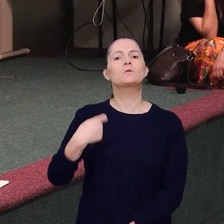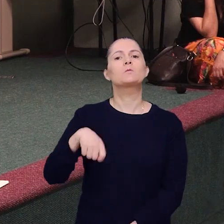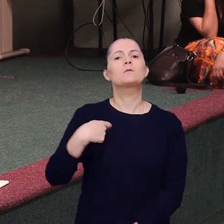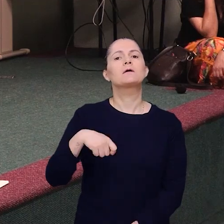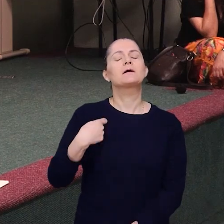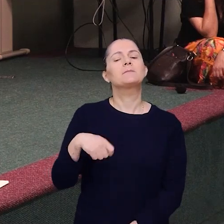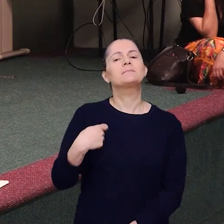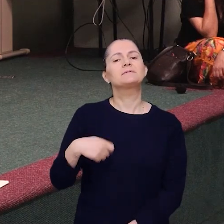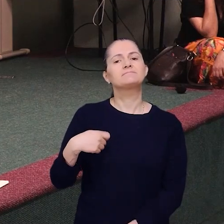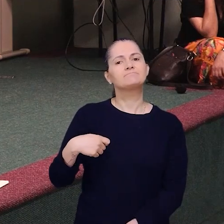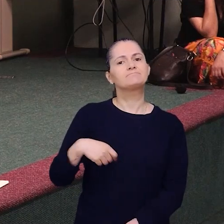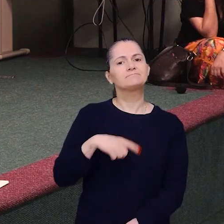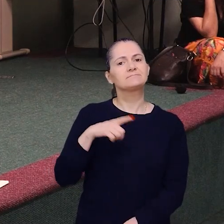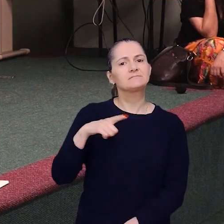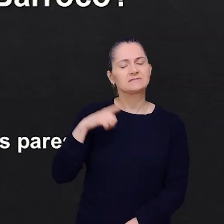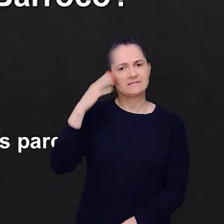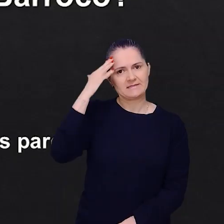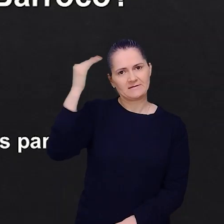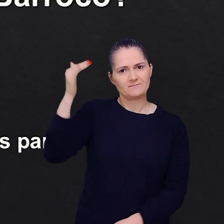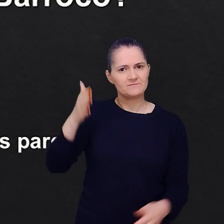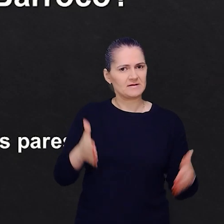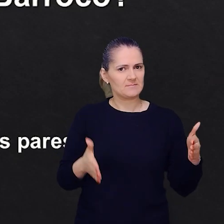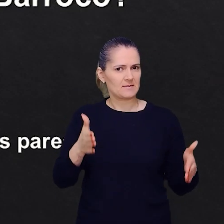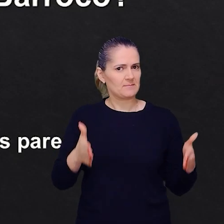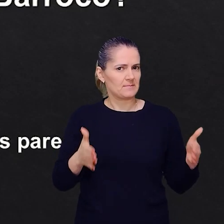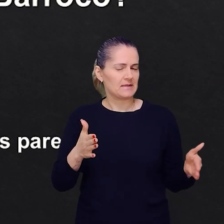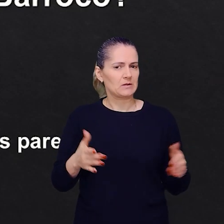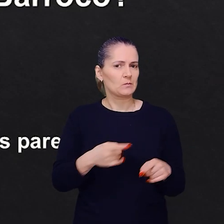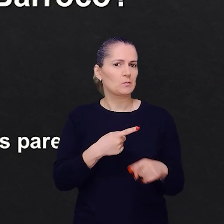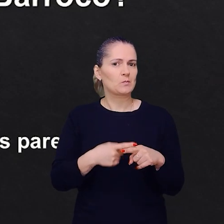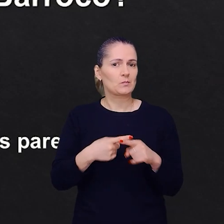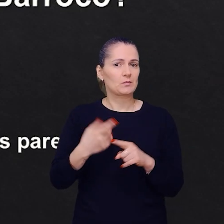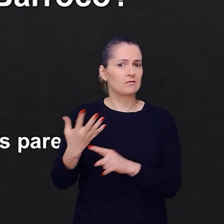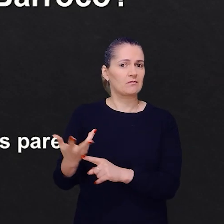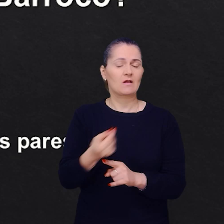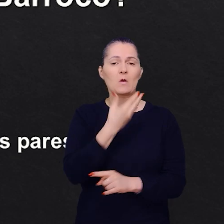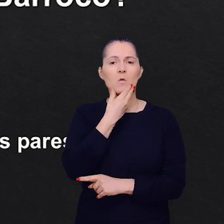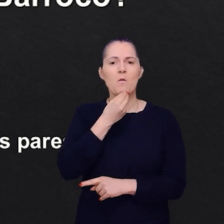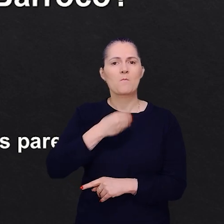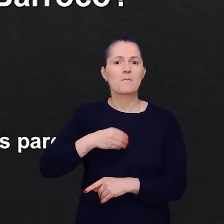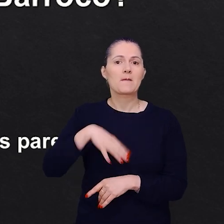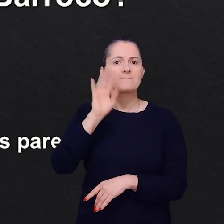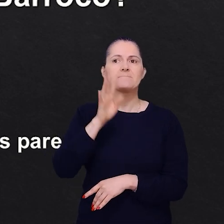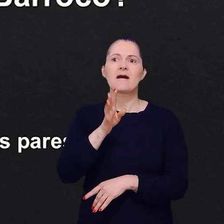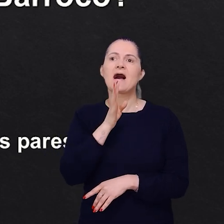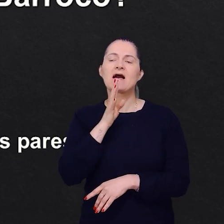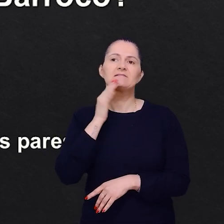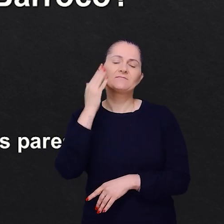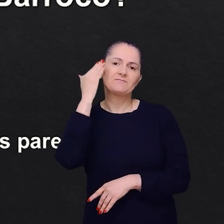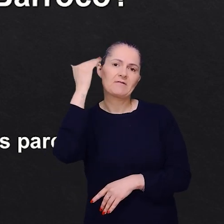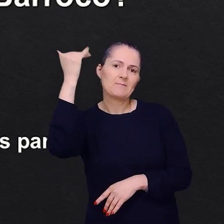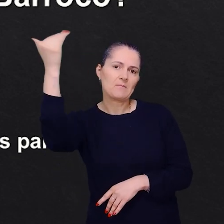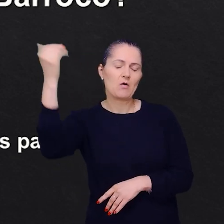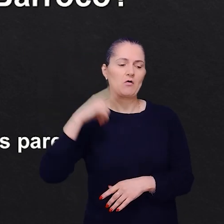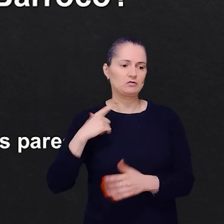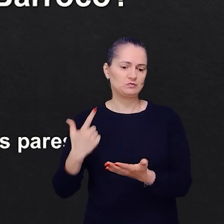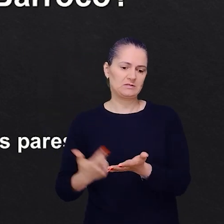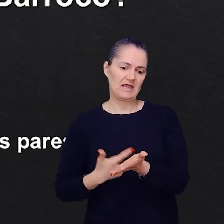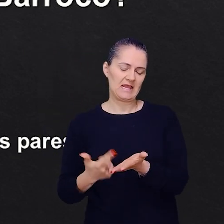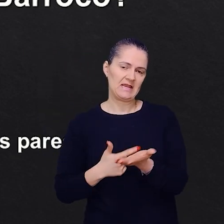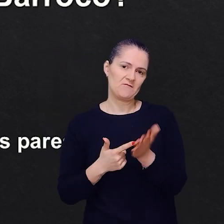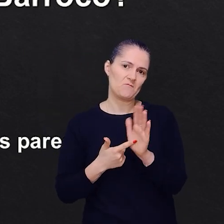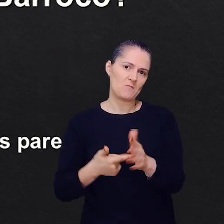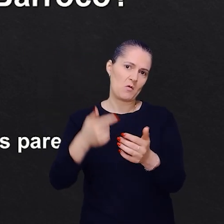preciso para ter uma fama nesse período, digamos? Por que os artistas homens se tornaram conhecidos? Eles estão nos